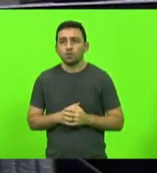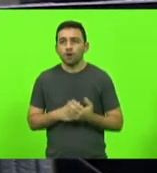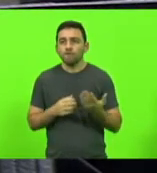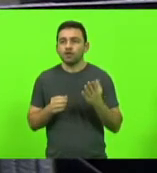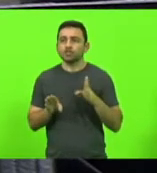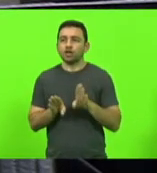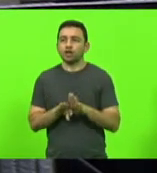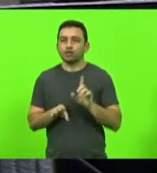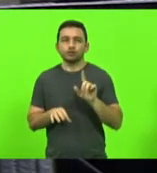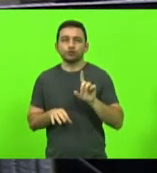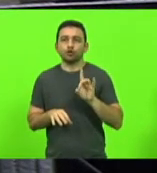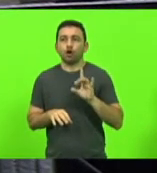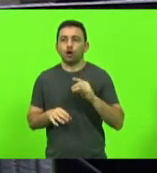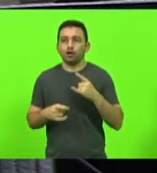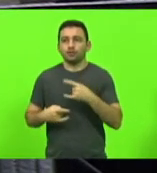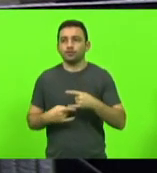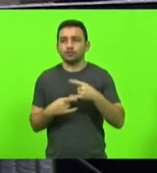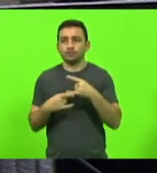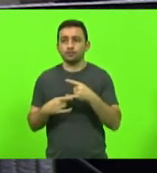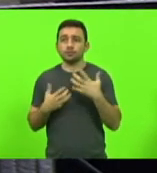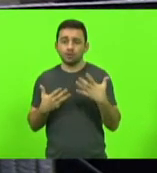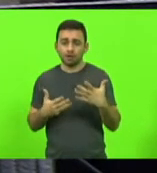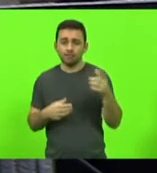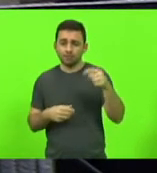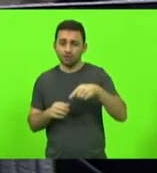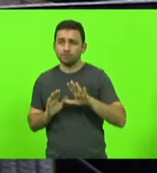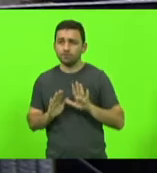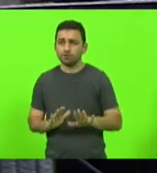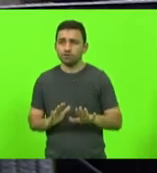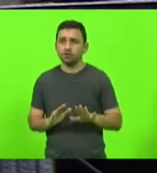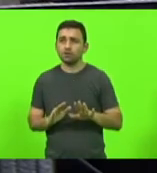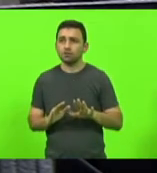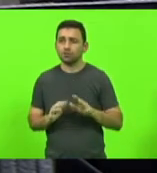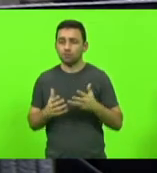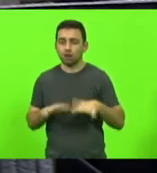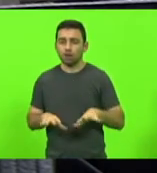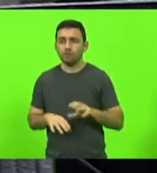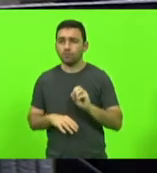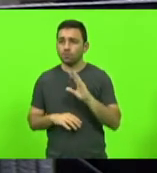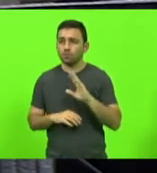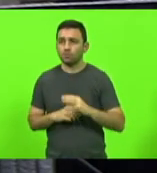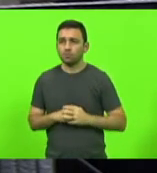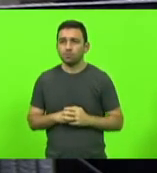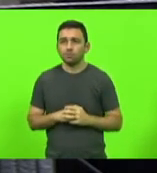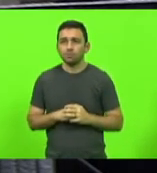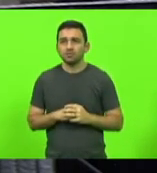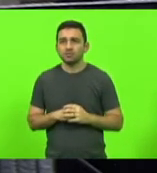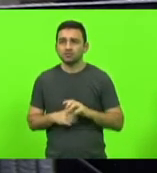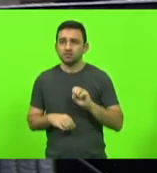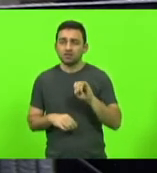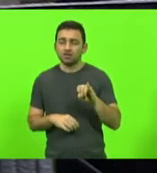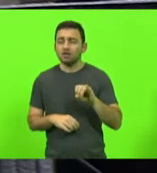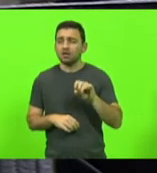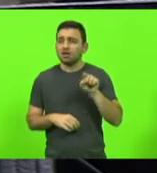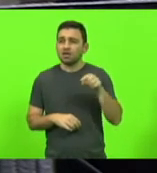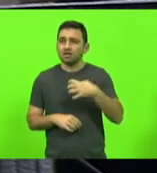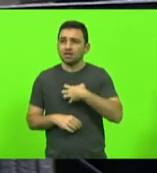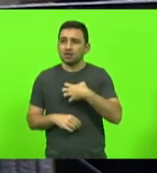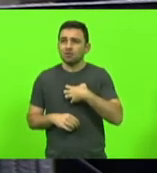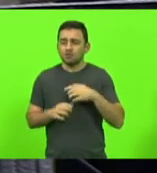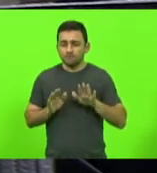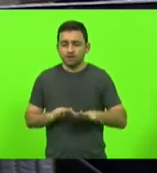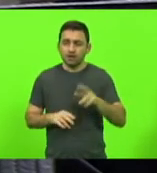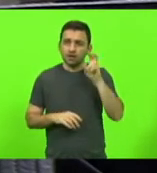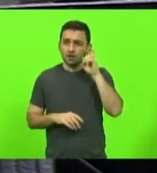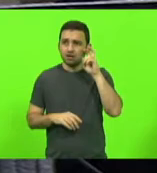somente virtual na quinta-feira. Quem quiser vir, fica. Quem não quiser, vai embora. Né? Se o sujeito ele sente, ó, tem a necessidade de eu ficar na quinta-feira, fica. Não vai